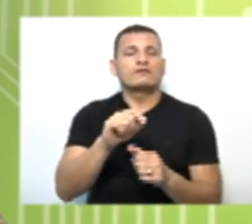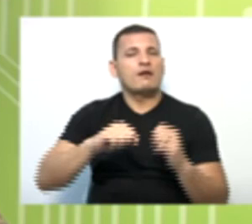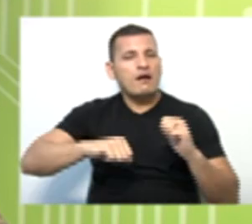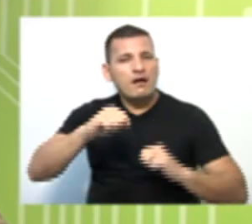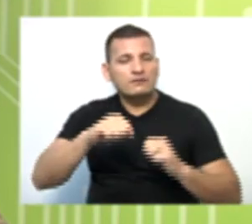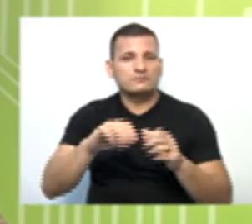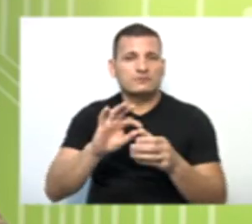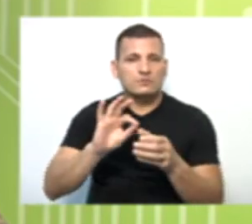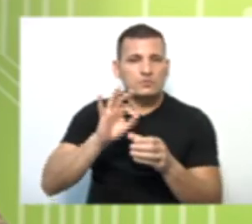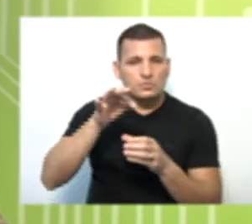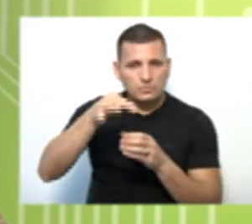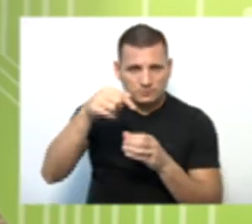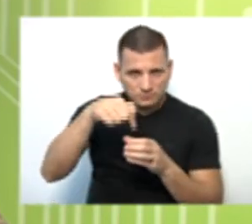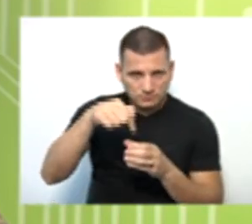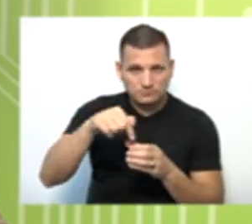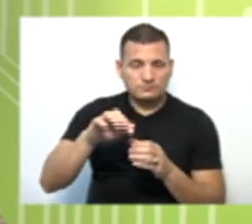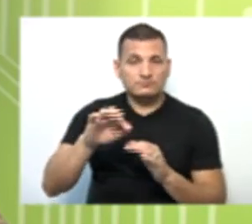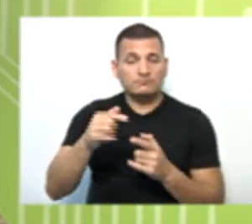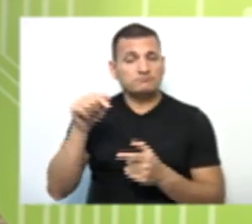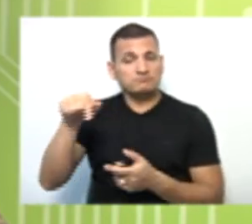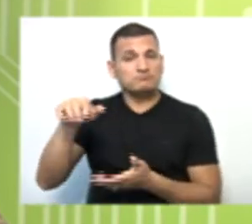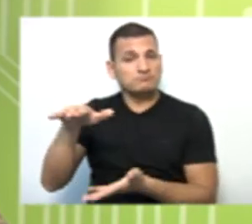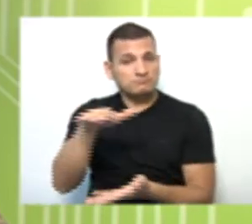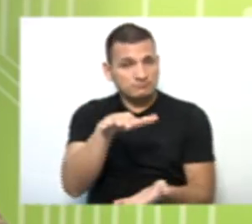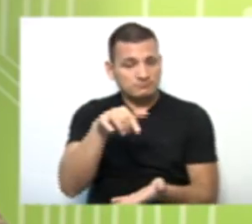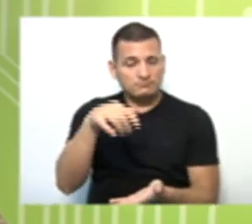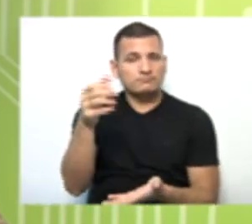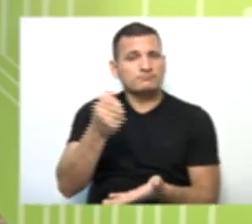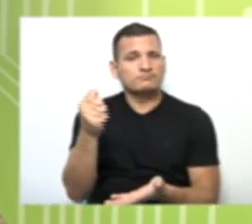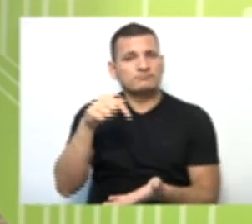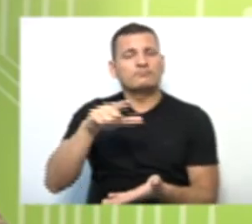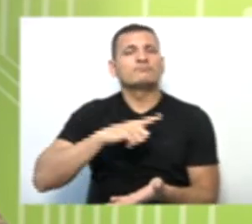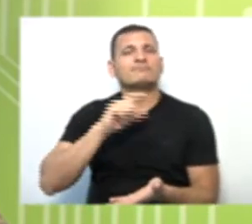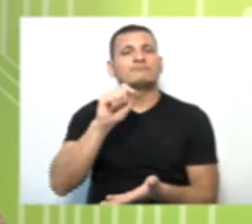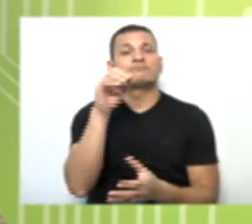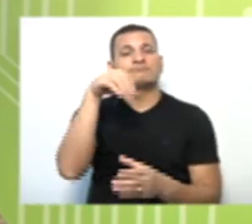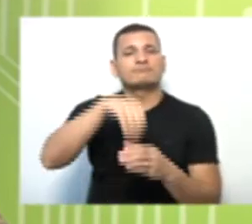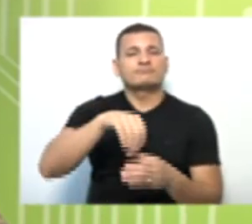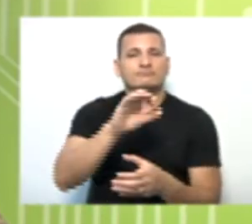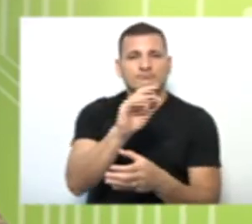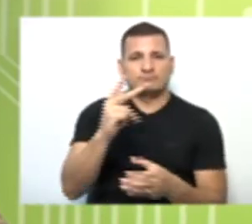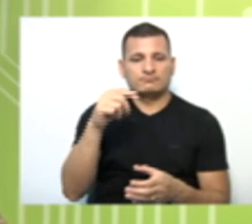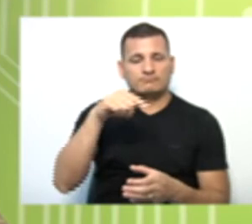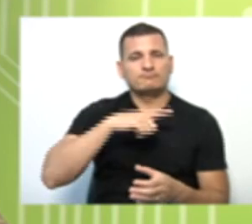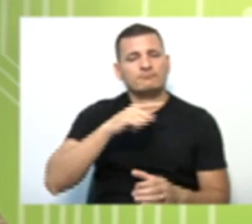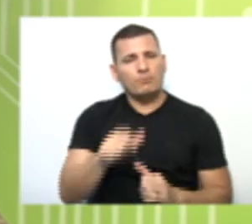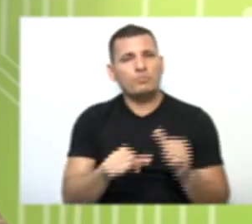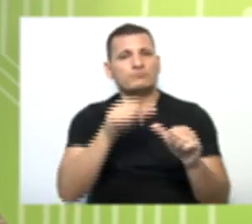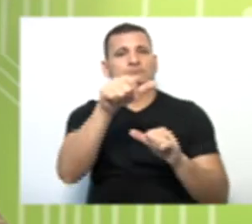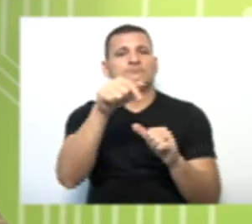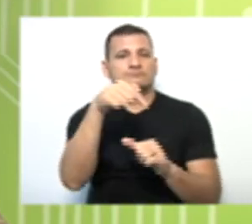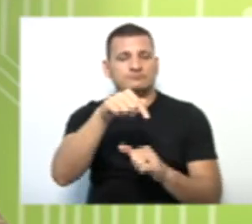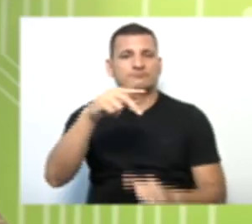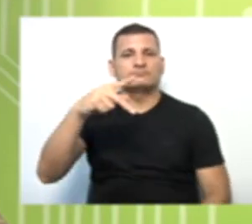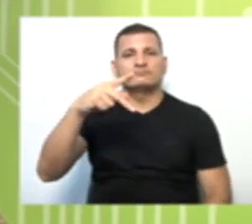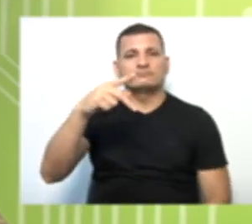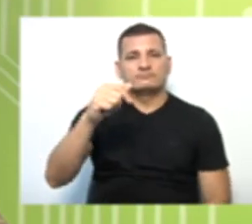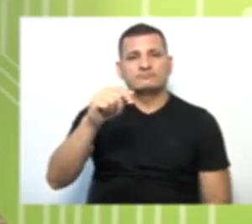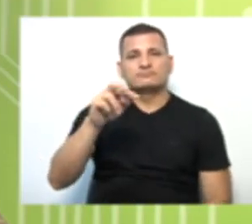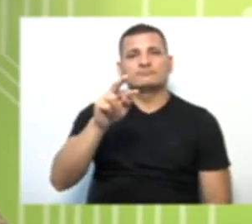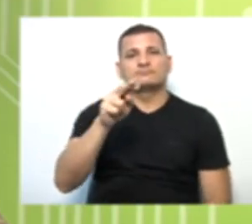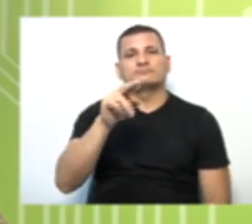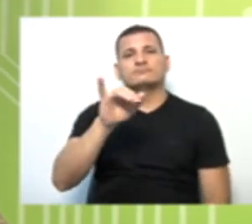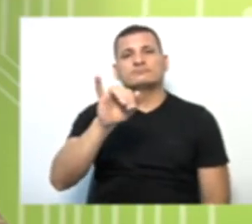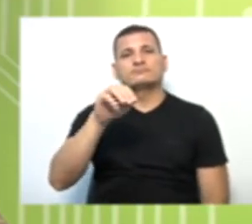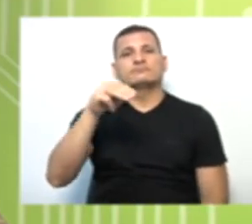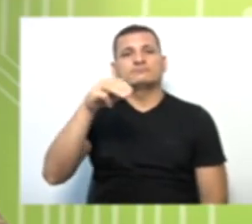entra esse leite, né, promove o quê? Uma alteração no patrimônio da cooperativa. Posteriormente, a